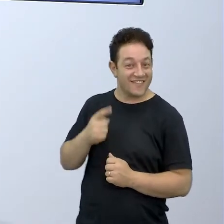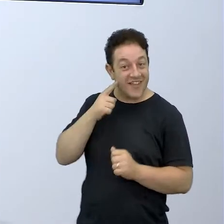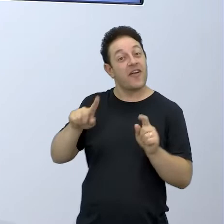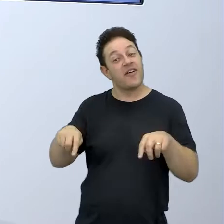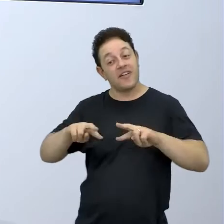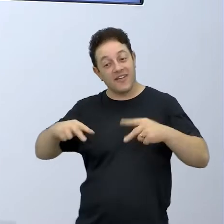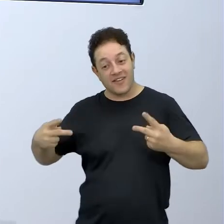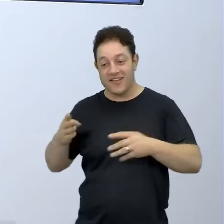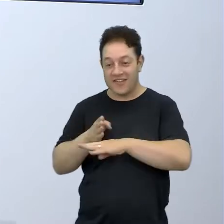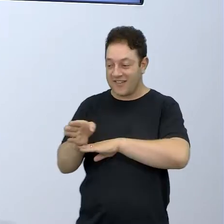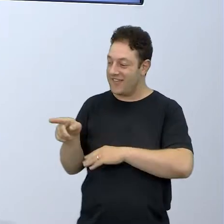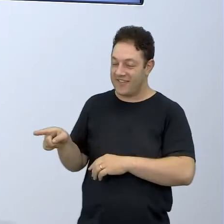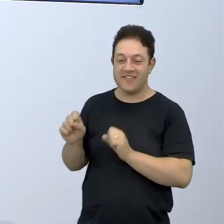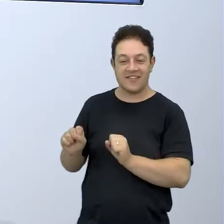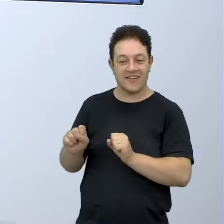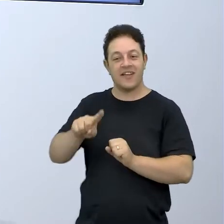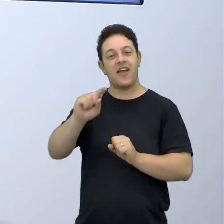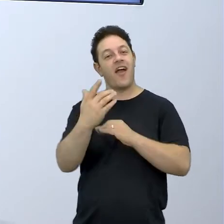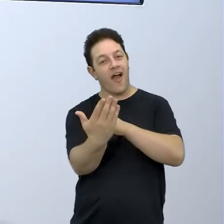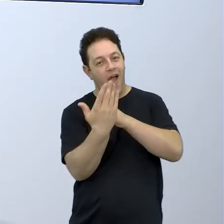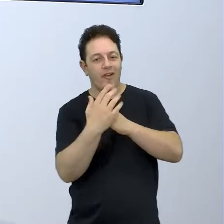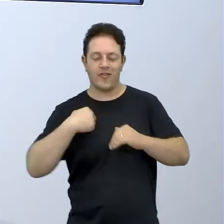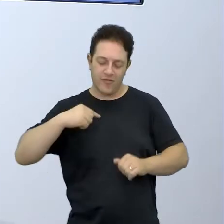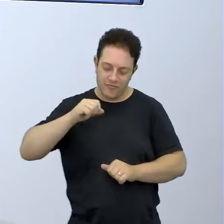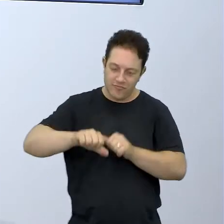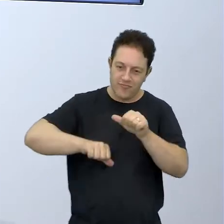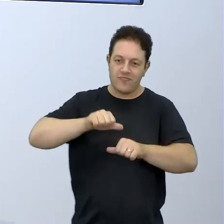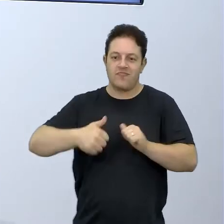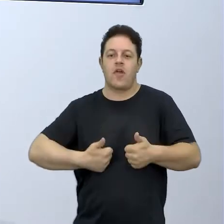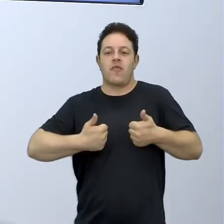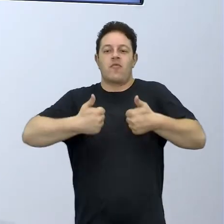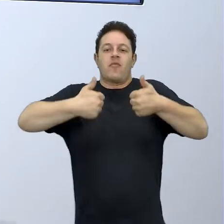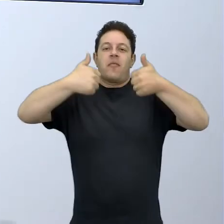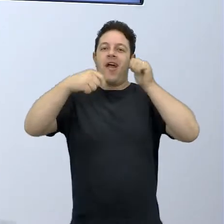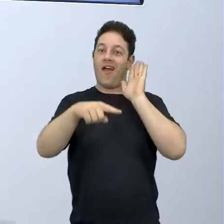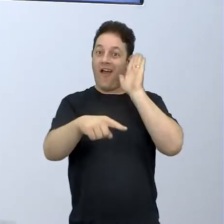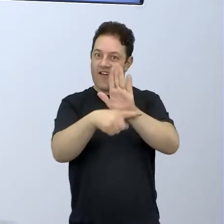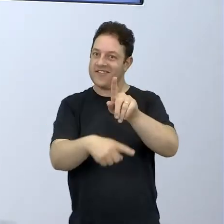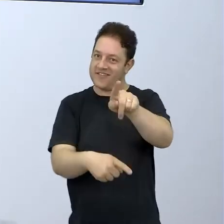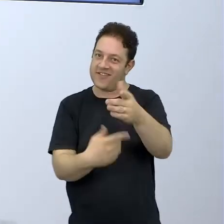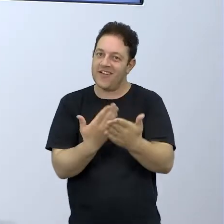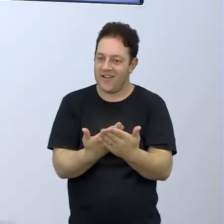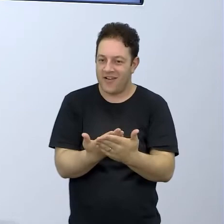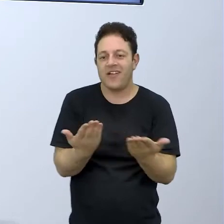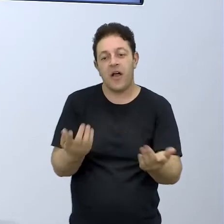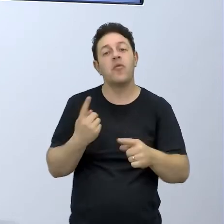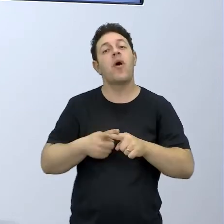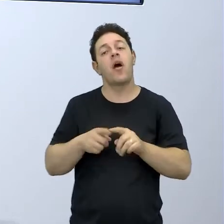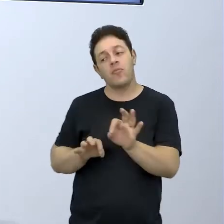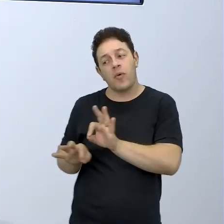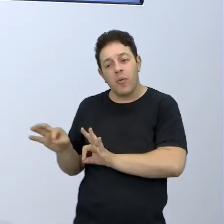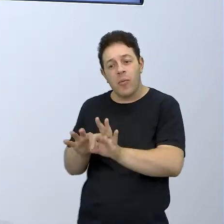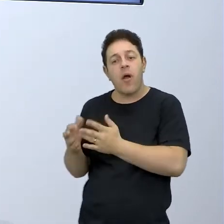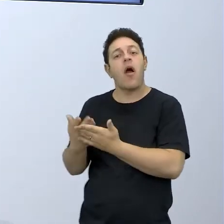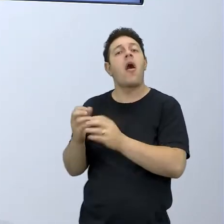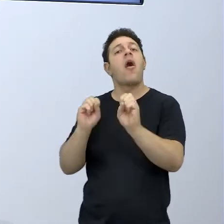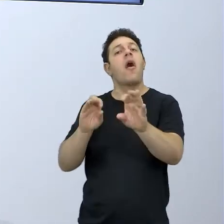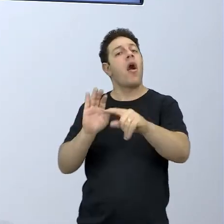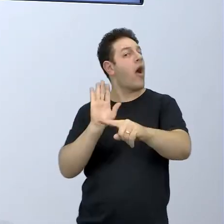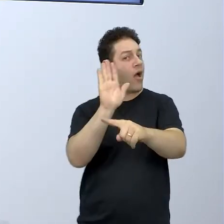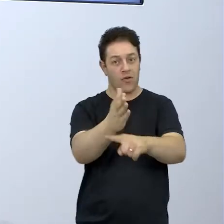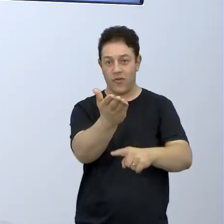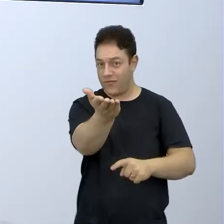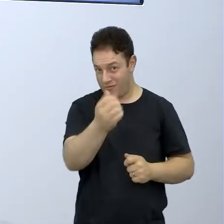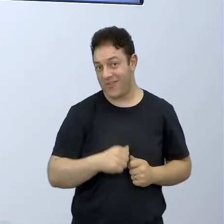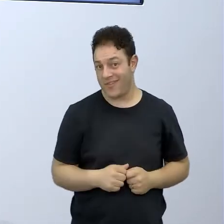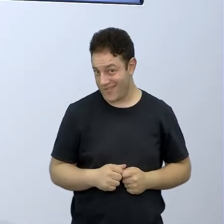você sempre nos ajudar para melhorar um pouco mais as aulas para você, afinal de contas, a gente faz a aula para quê? Para você. Qual o objetivo